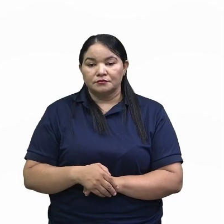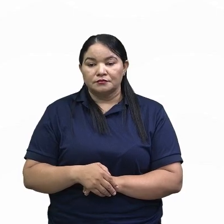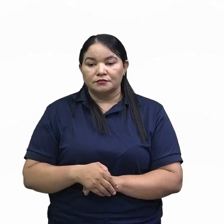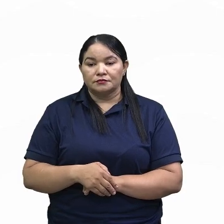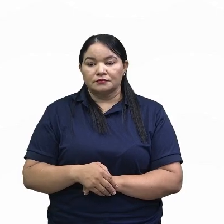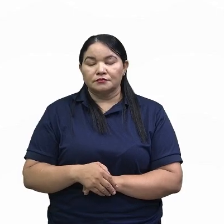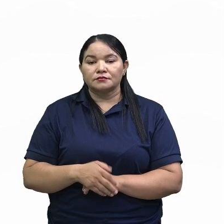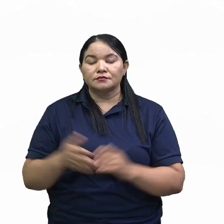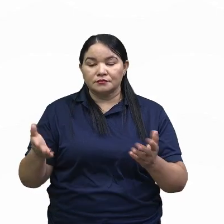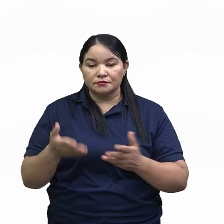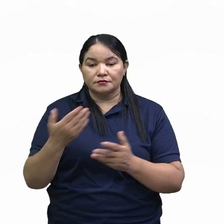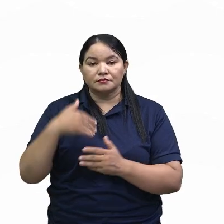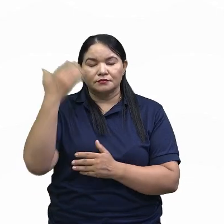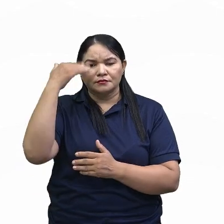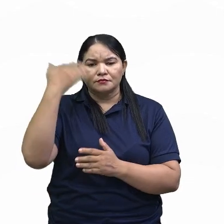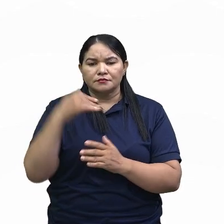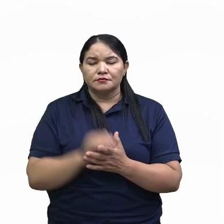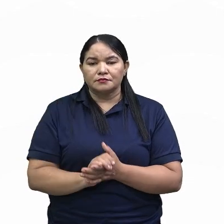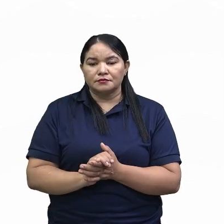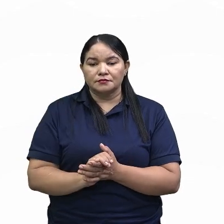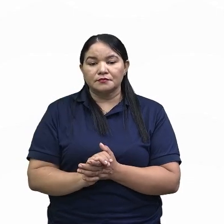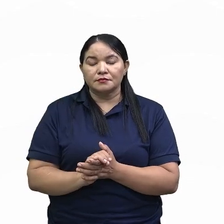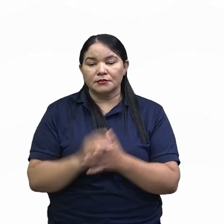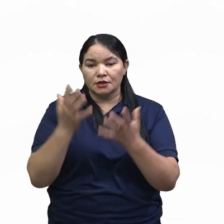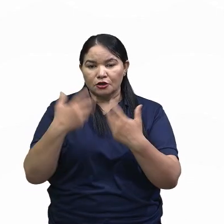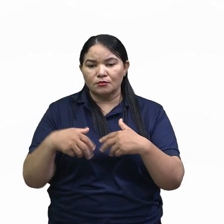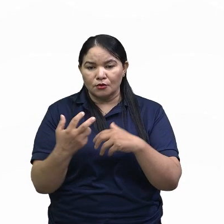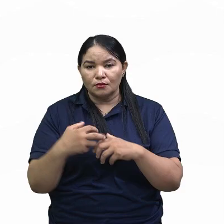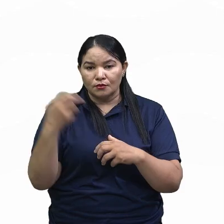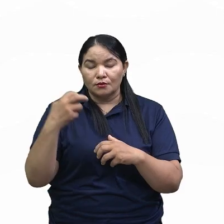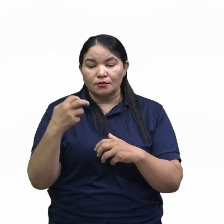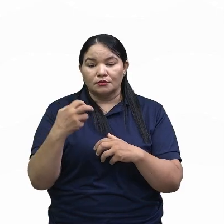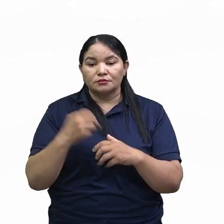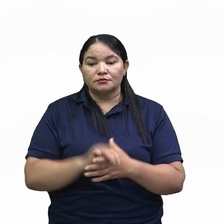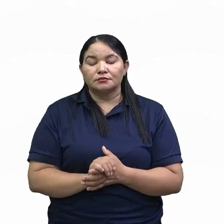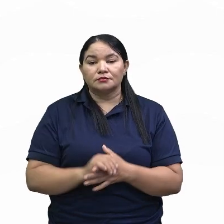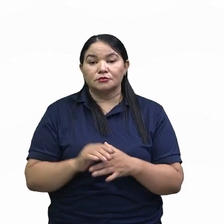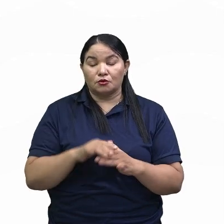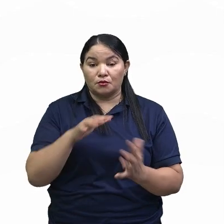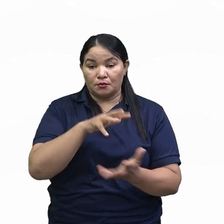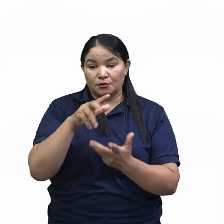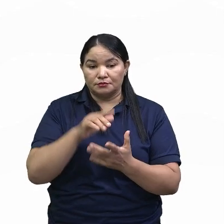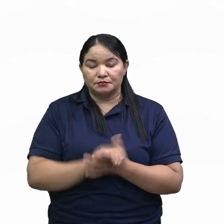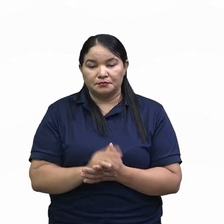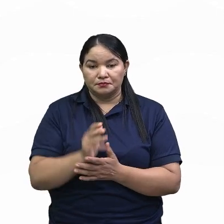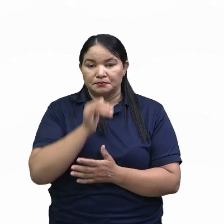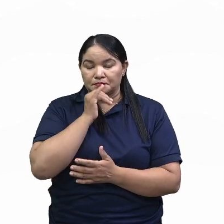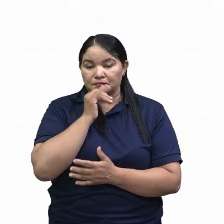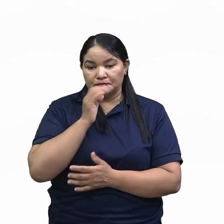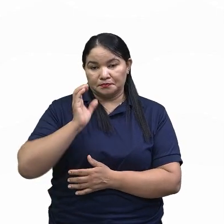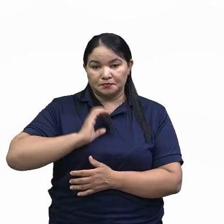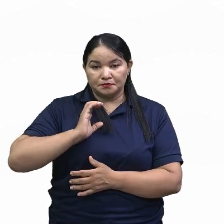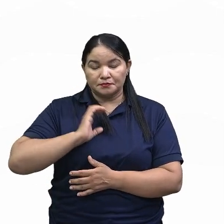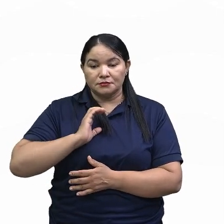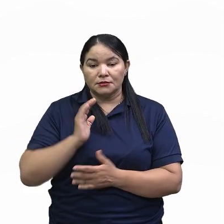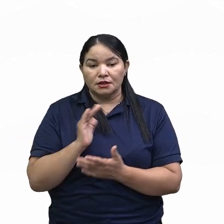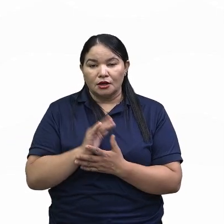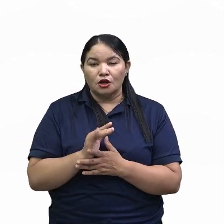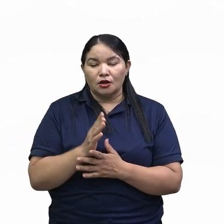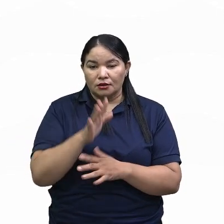esse exemplo de multiculturalismo pelo mundo, né? No Canadá, que é reconhecido como um dos países